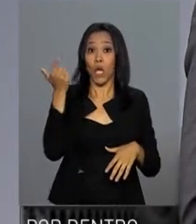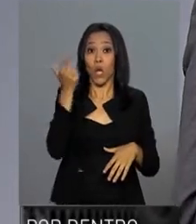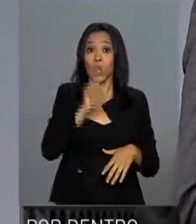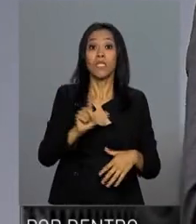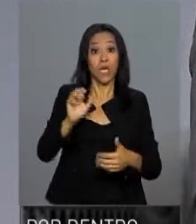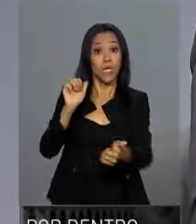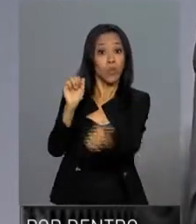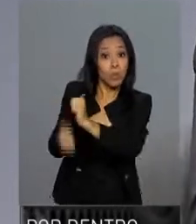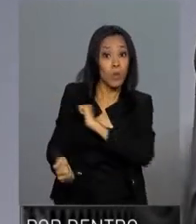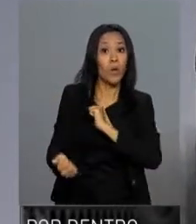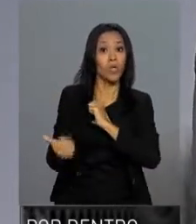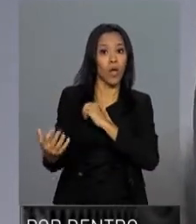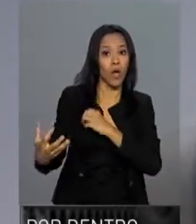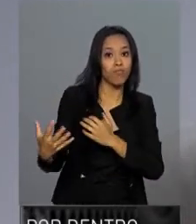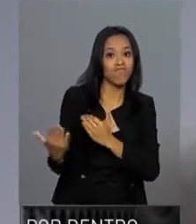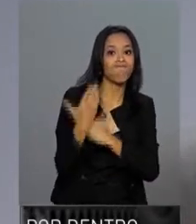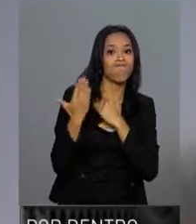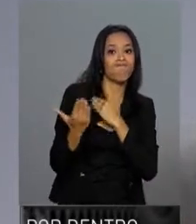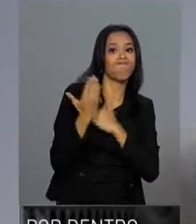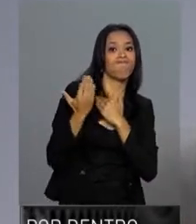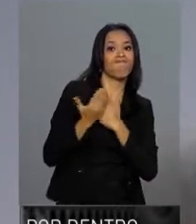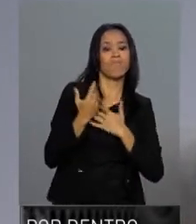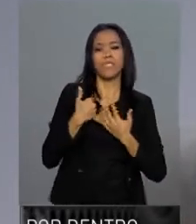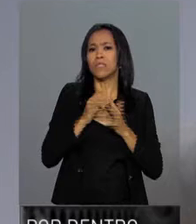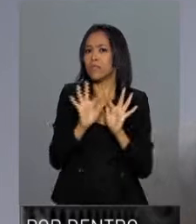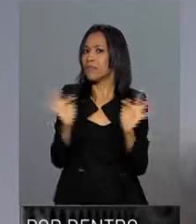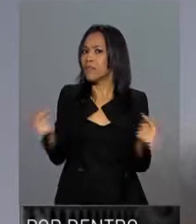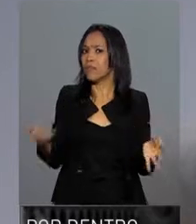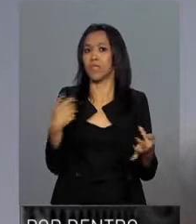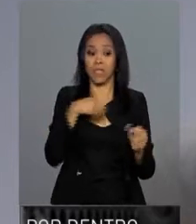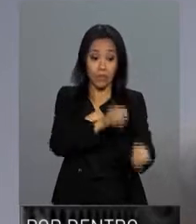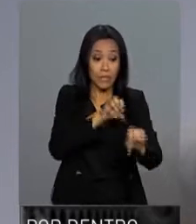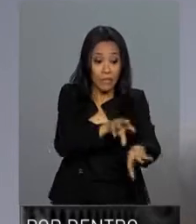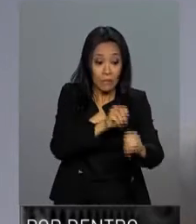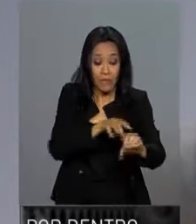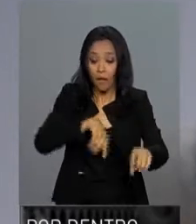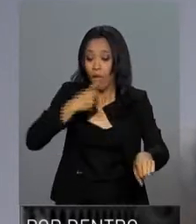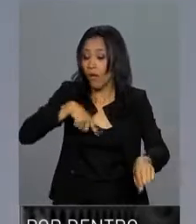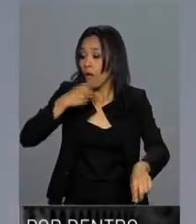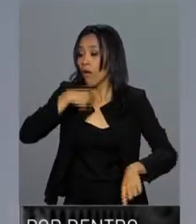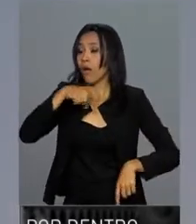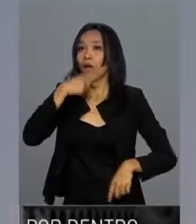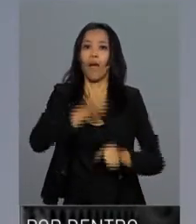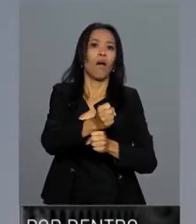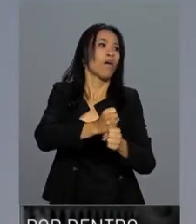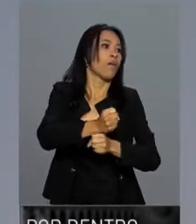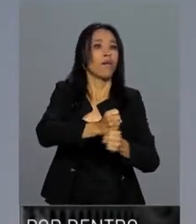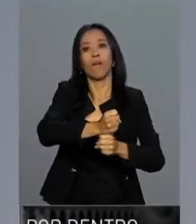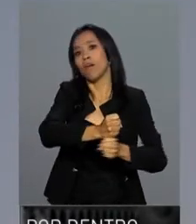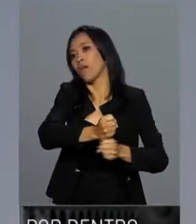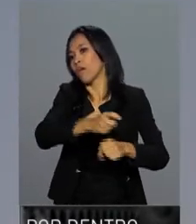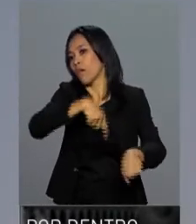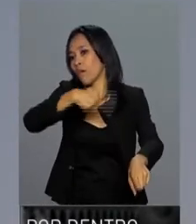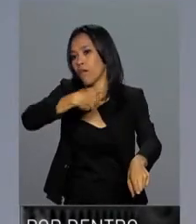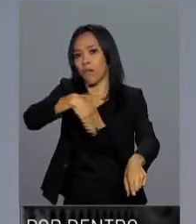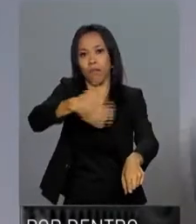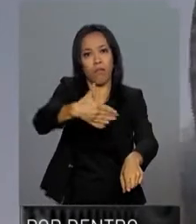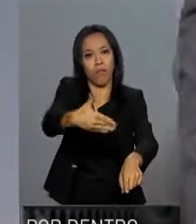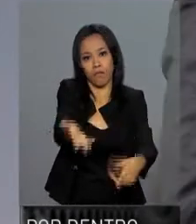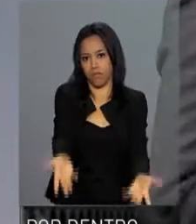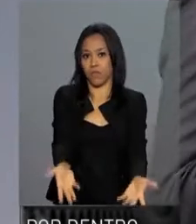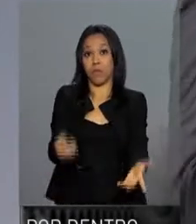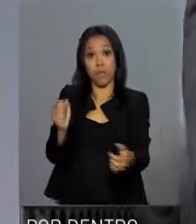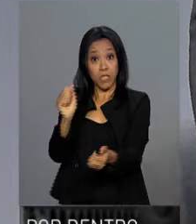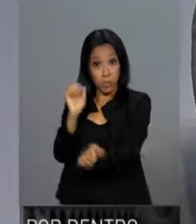sport que através do processo simplesmente educacional gente levaria anos como a construção da sua espírito de solidariedade